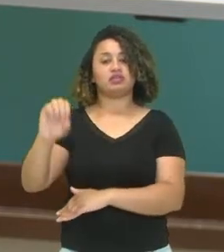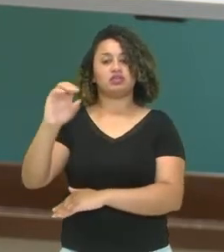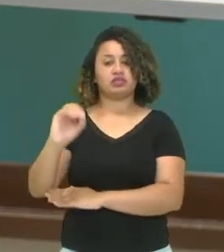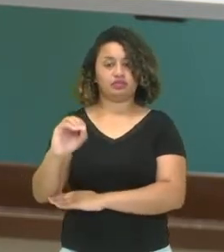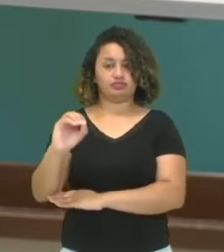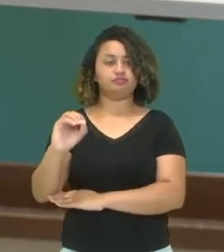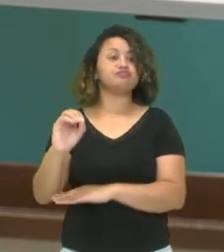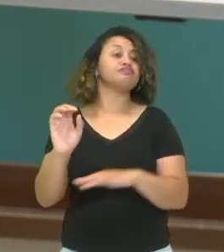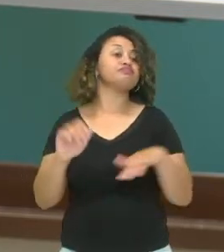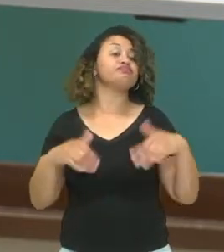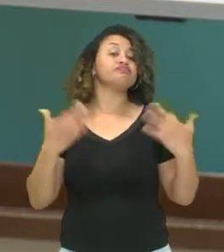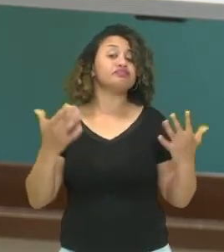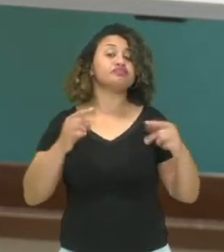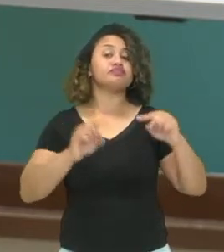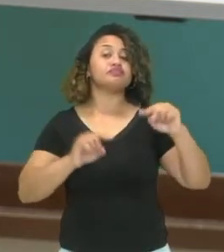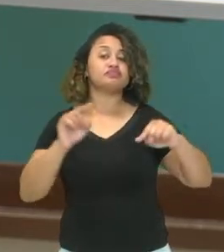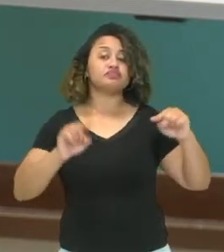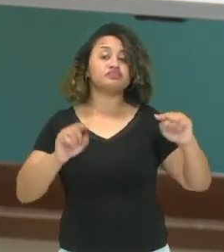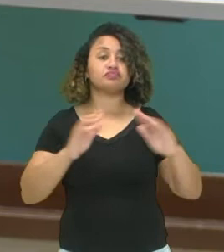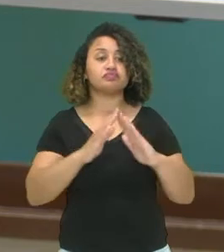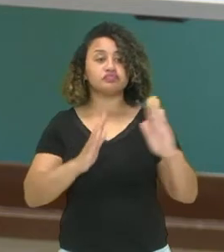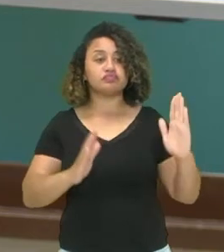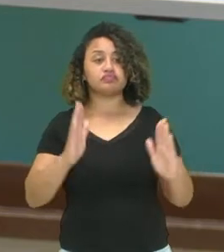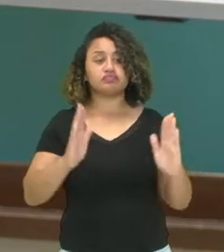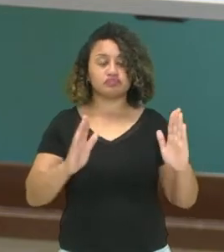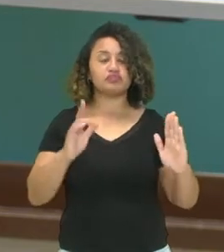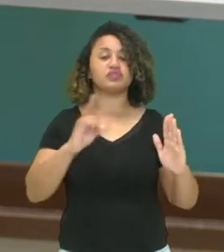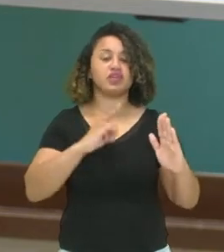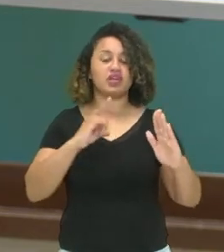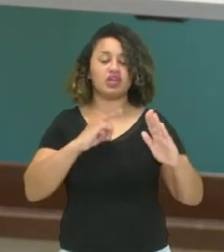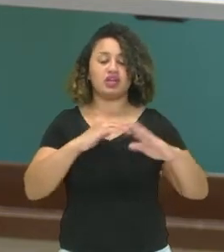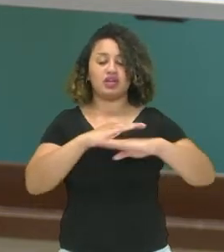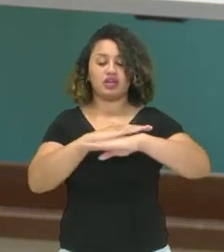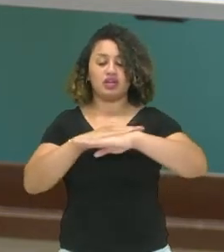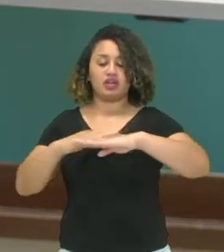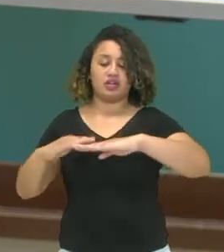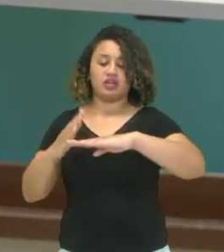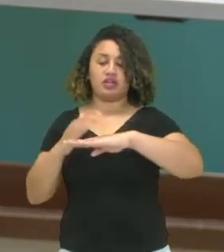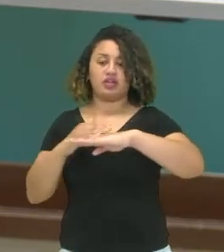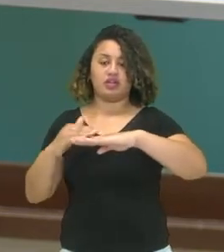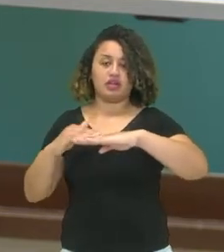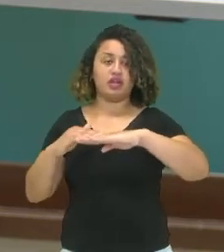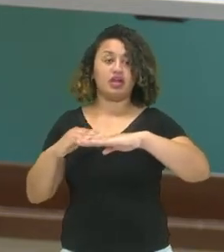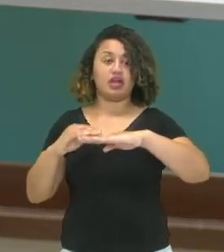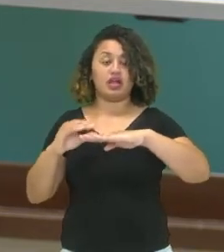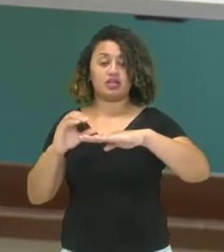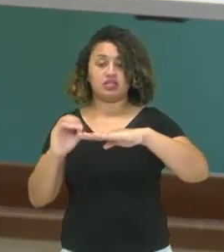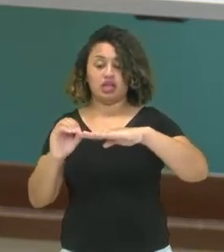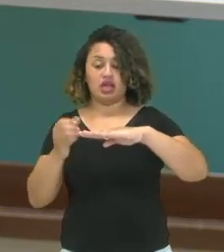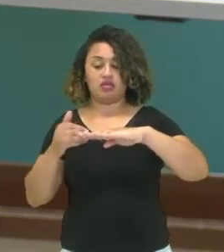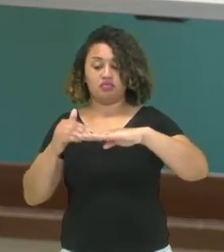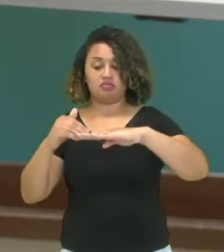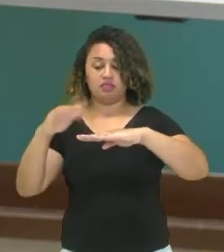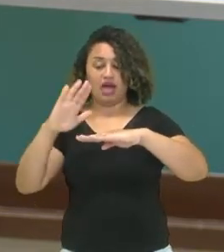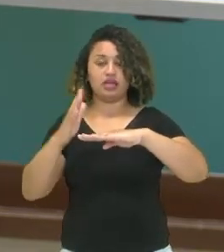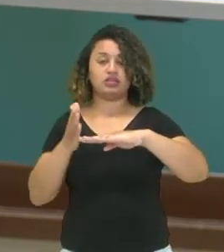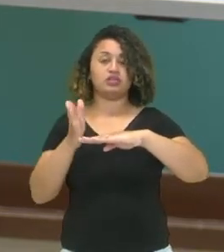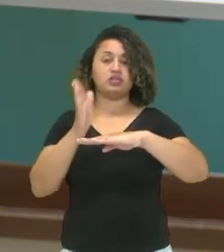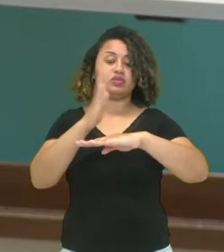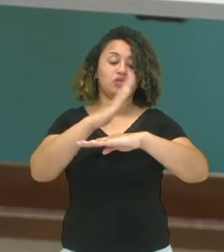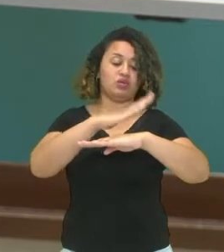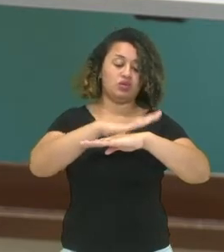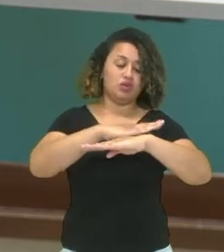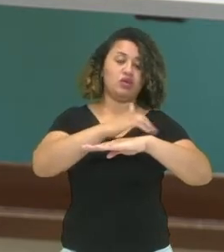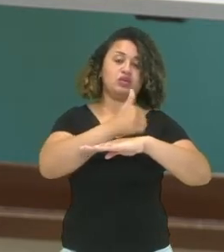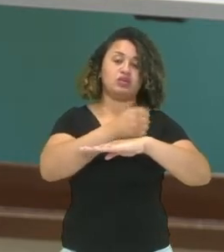180. Então, a variação da nossa reta, do nosso ângulo, ele vai ser maior ou igual a 0 grau e menor ou igual